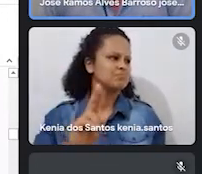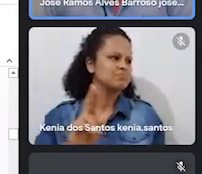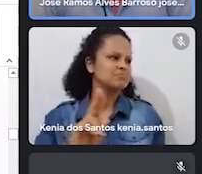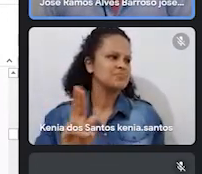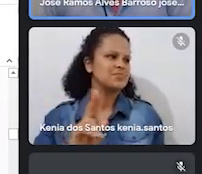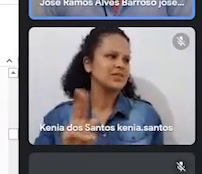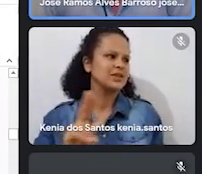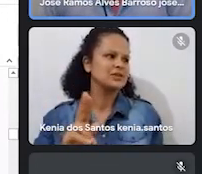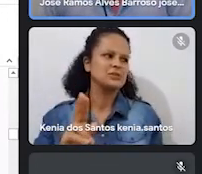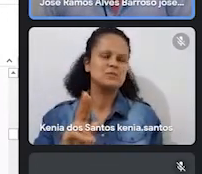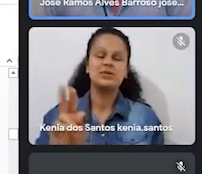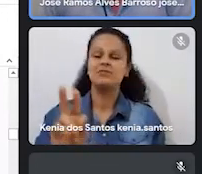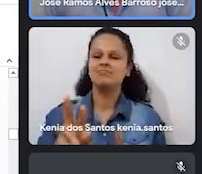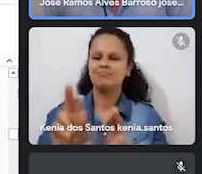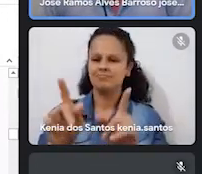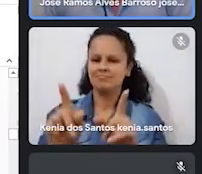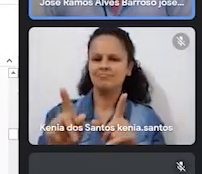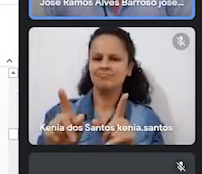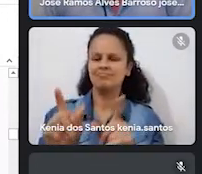Alguém aí sabe?